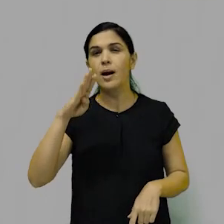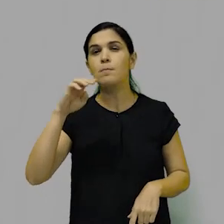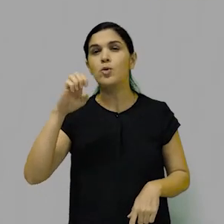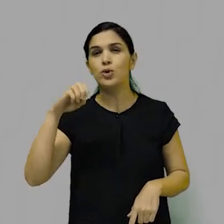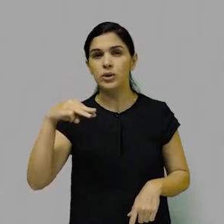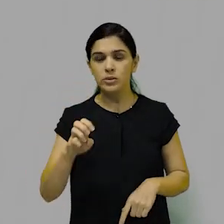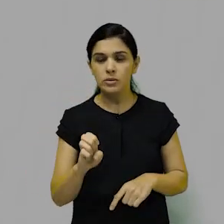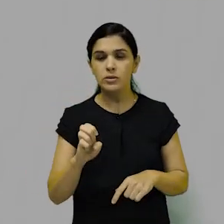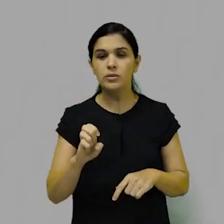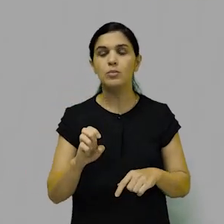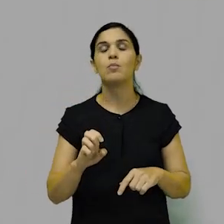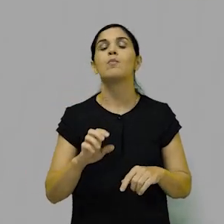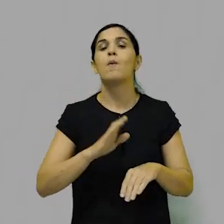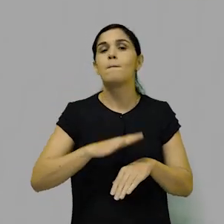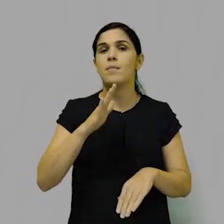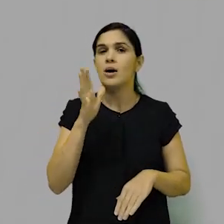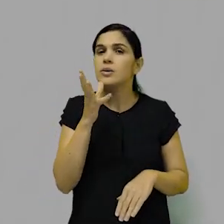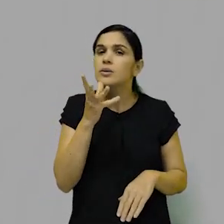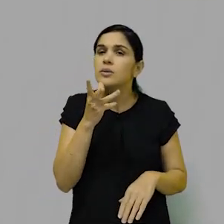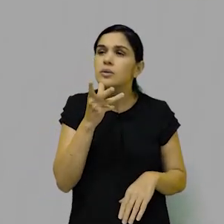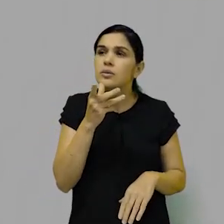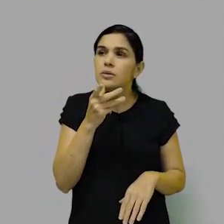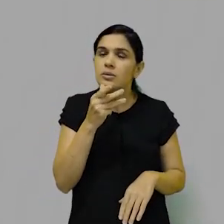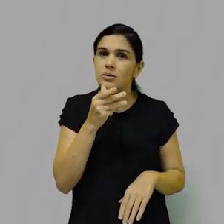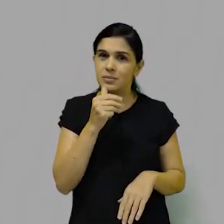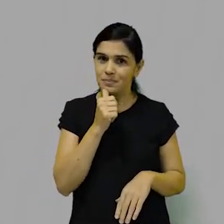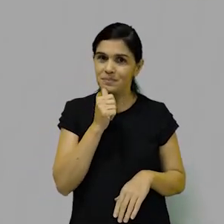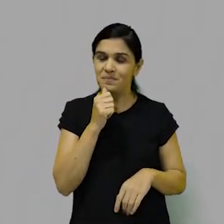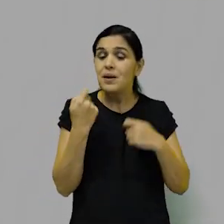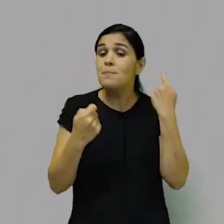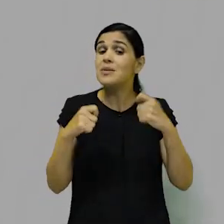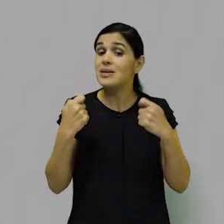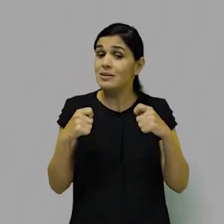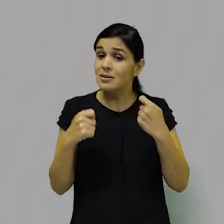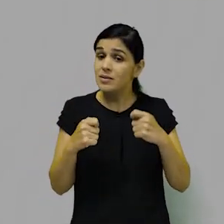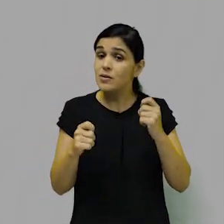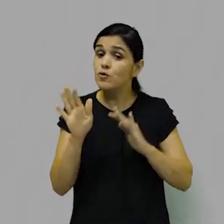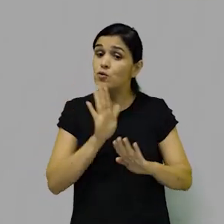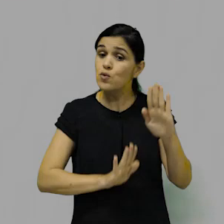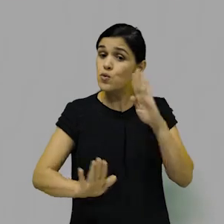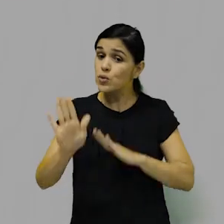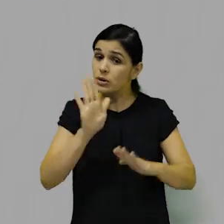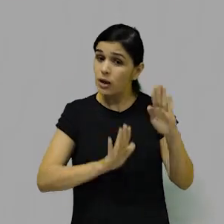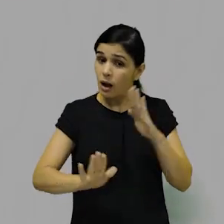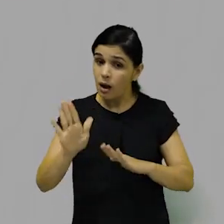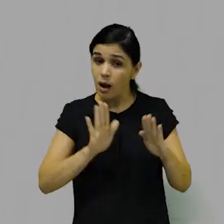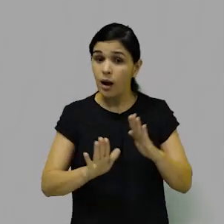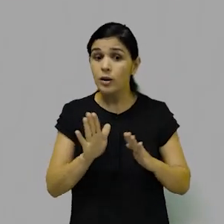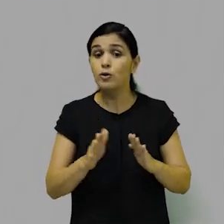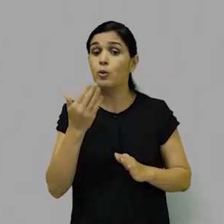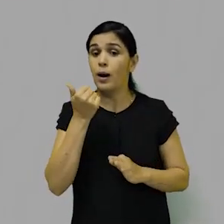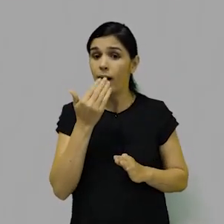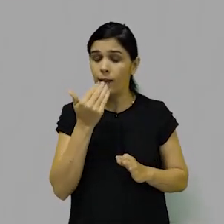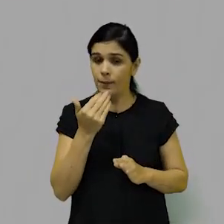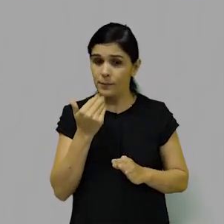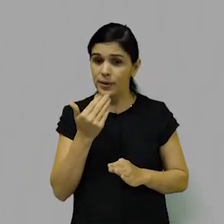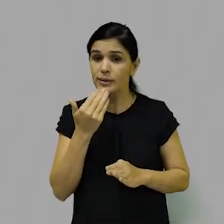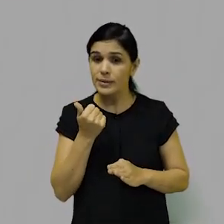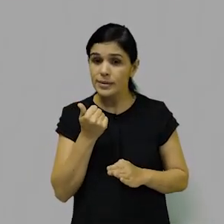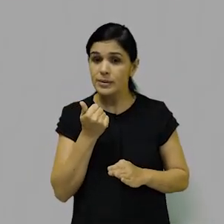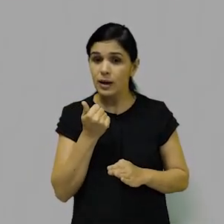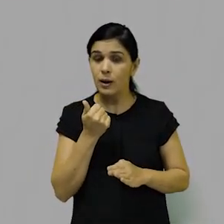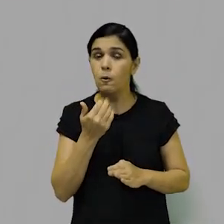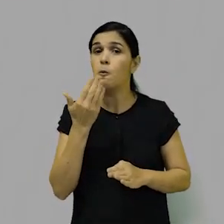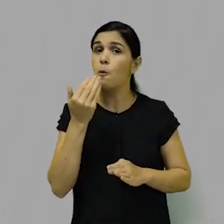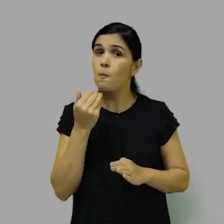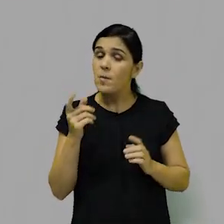com facilidade. Se eu não estiver ali fazendo uma alimentação equilibrada, adequada, me exercitando de